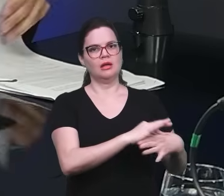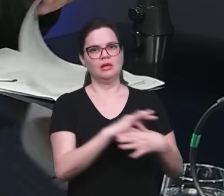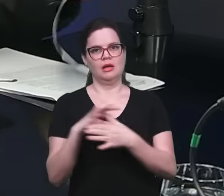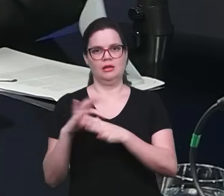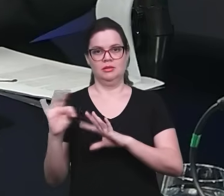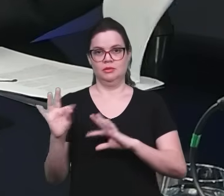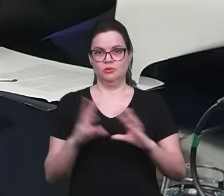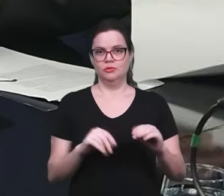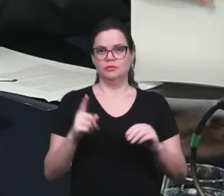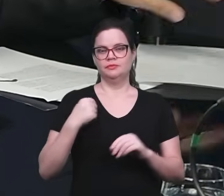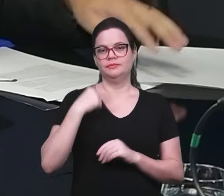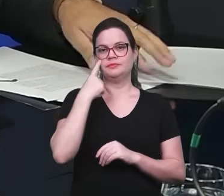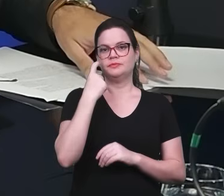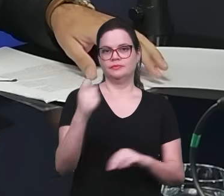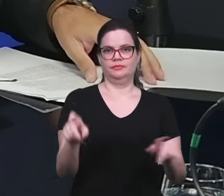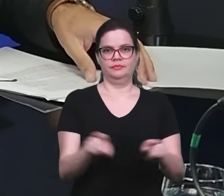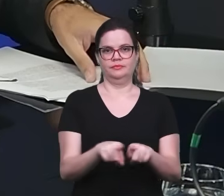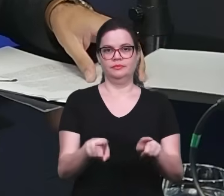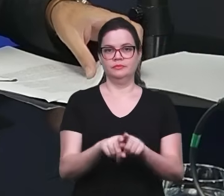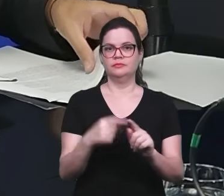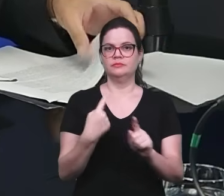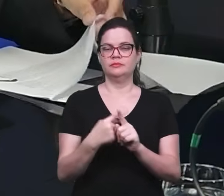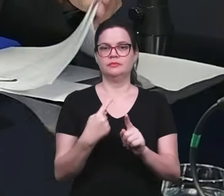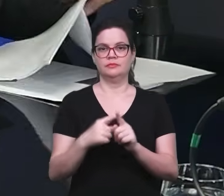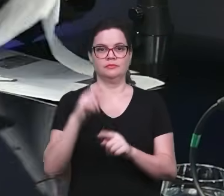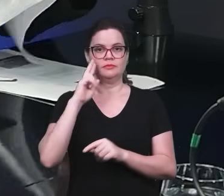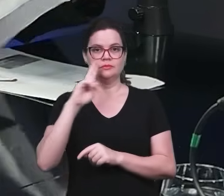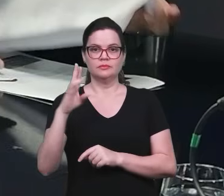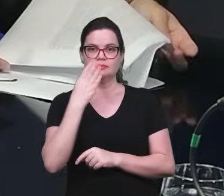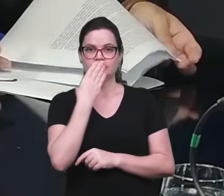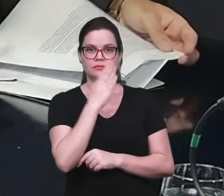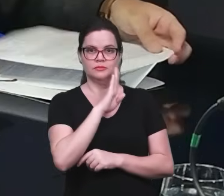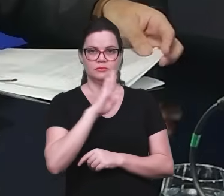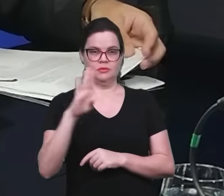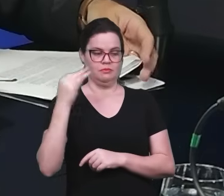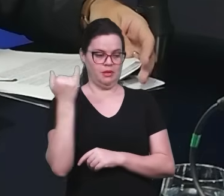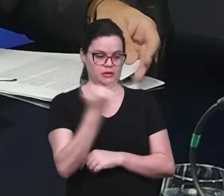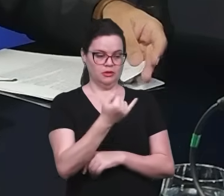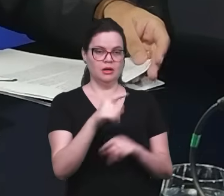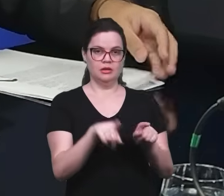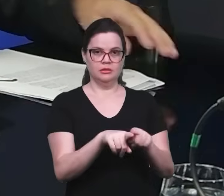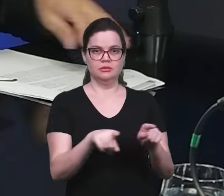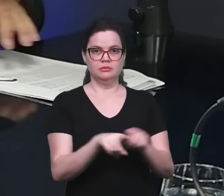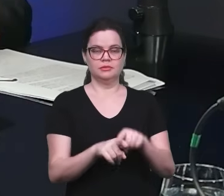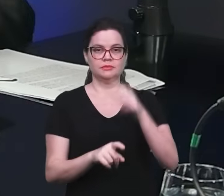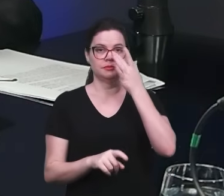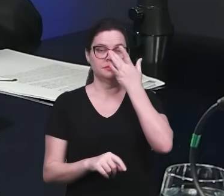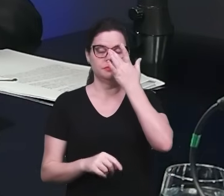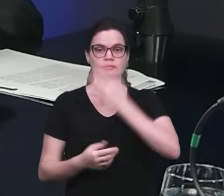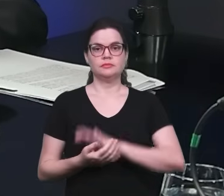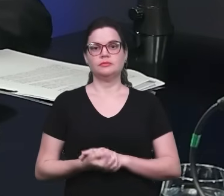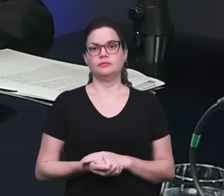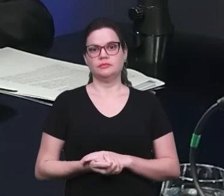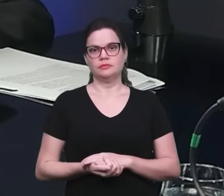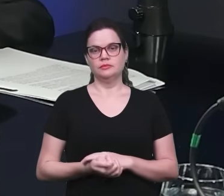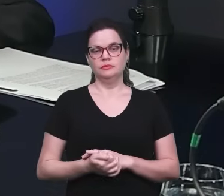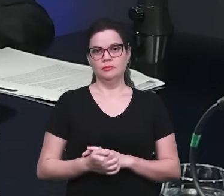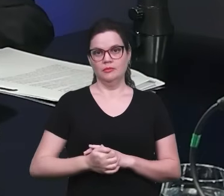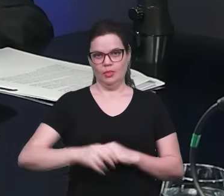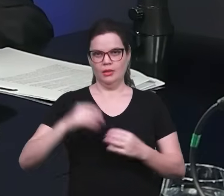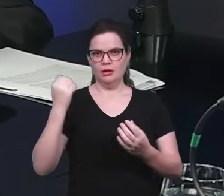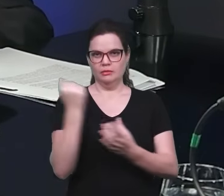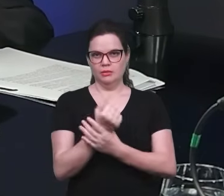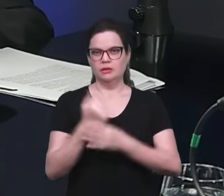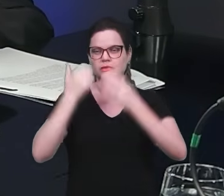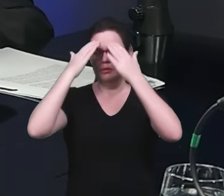muito interessante, porque o Senhor faz algumas promessas. E Abraão, a palavra diz que ele obedeceu